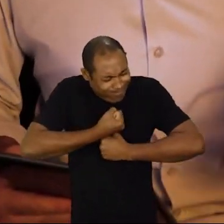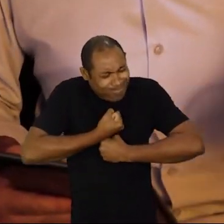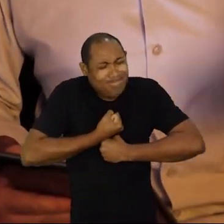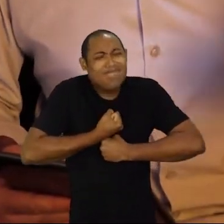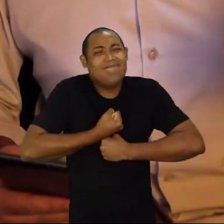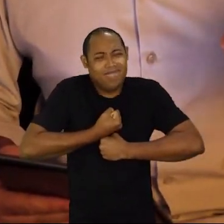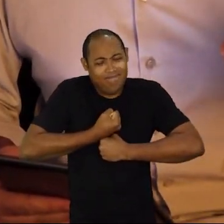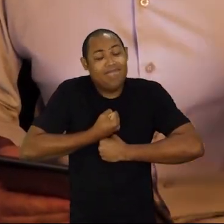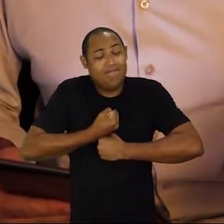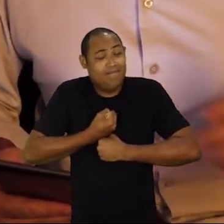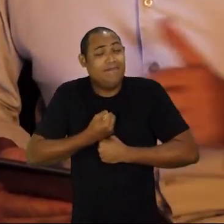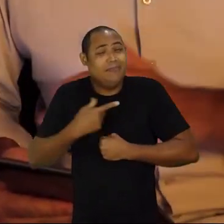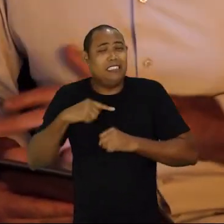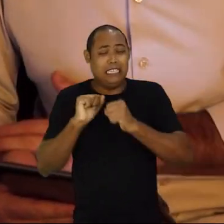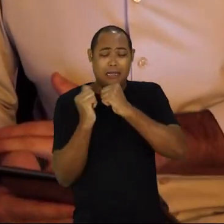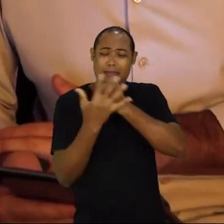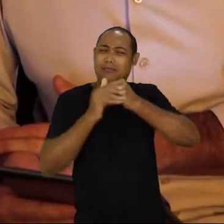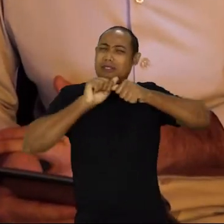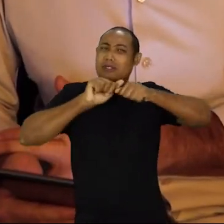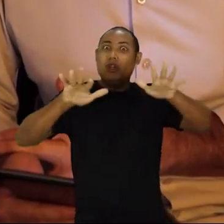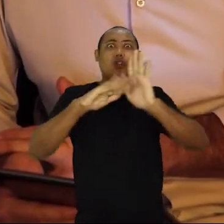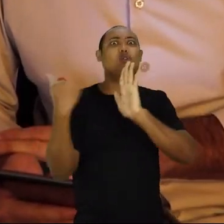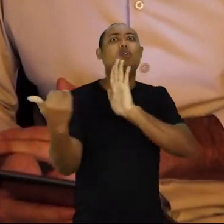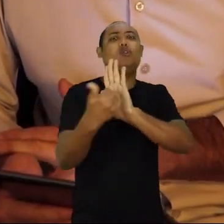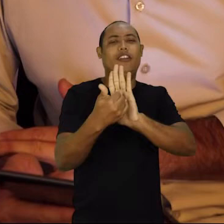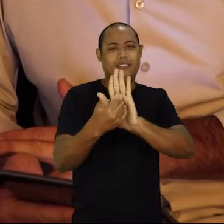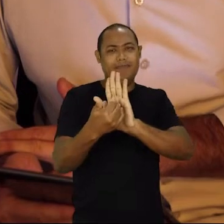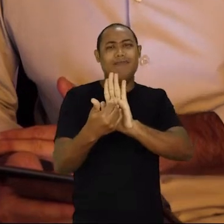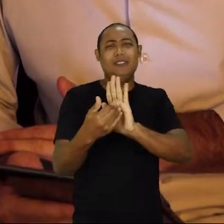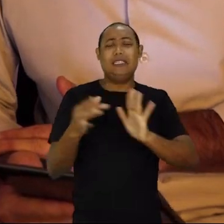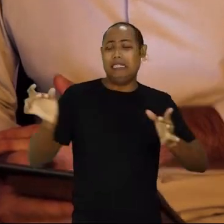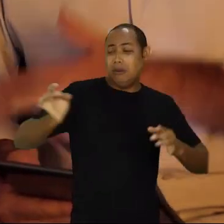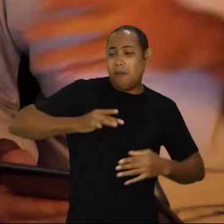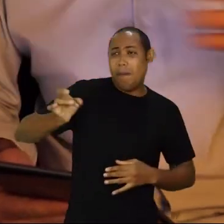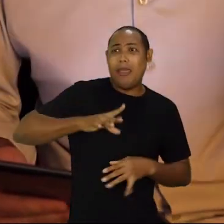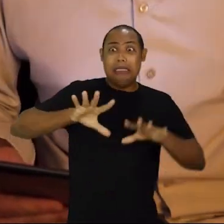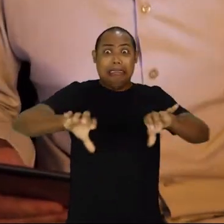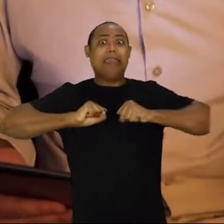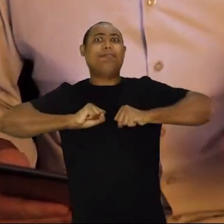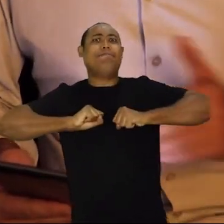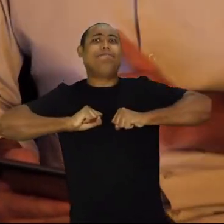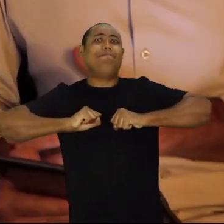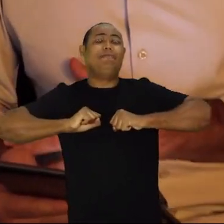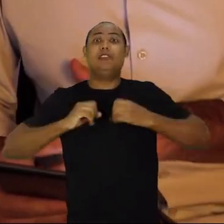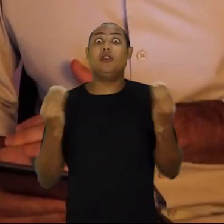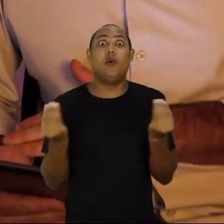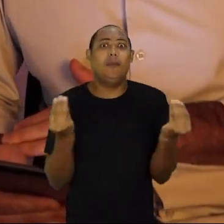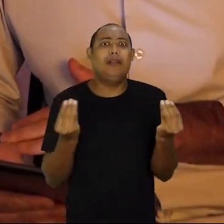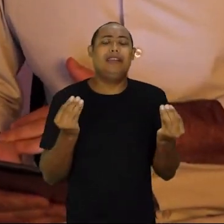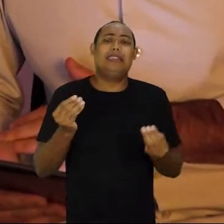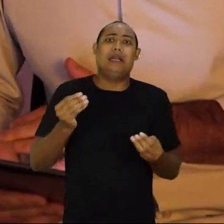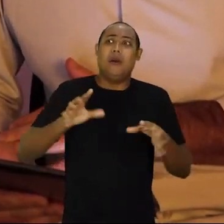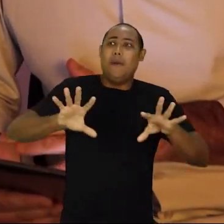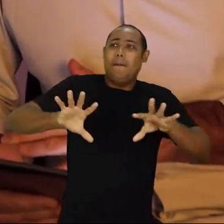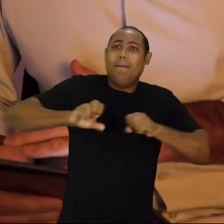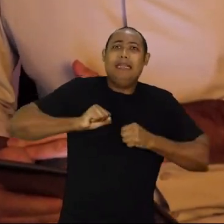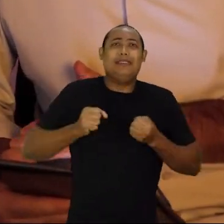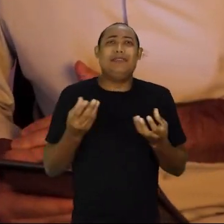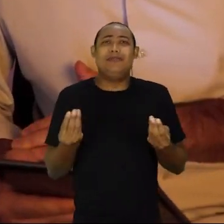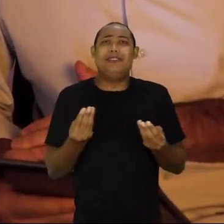efeitos que a pandemia provocou sobre todos nós. O medo de ser contaminado,